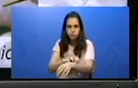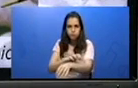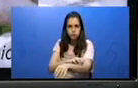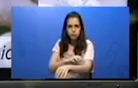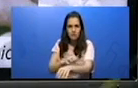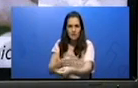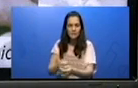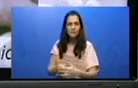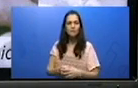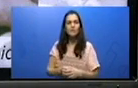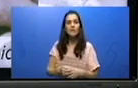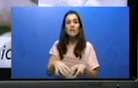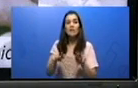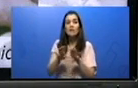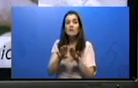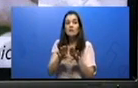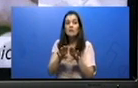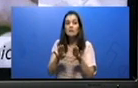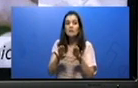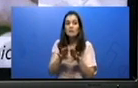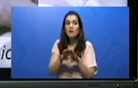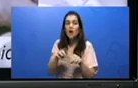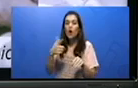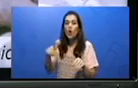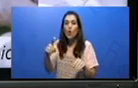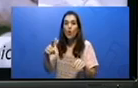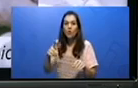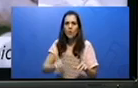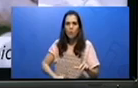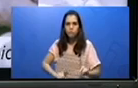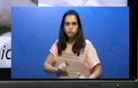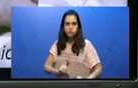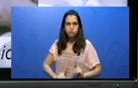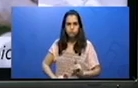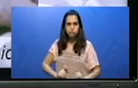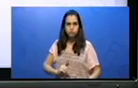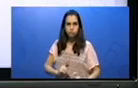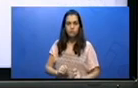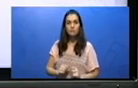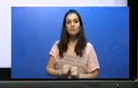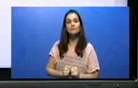agente causador da ascaridíase, ou seja, a lombriga.